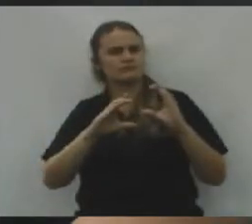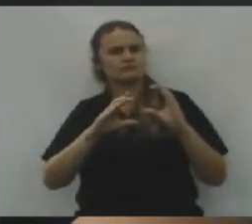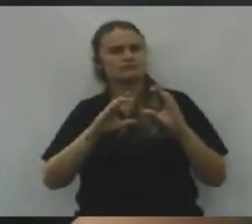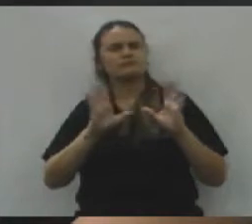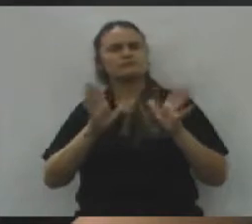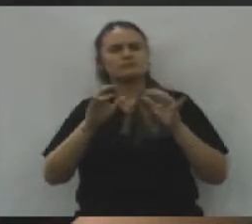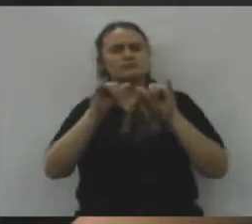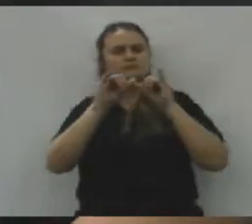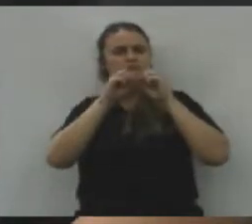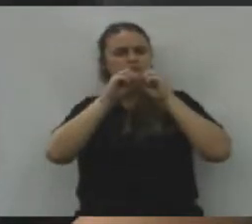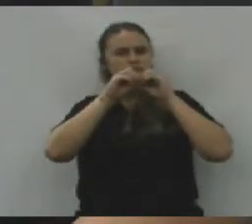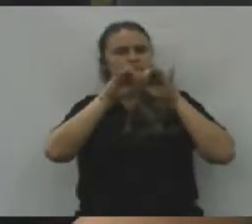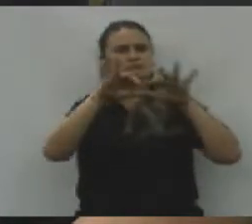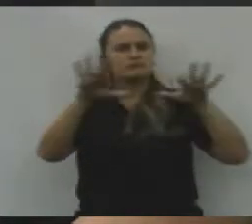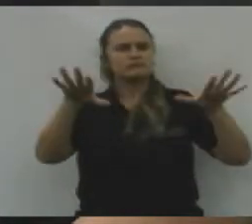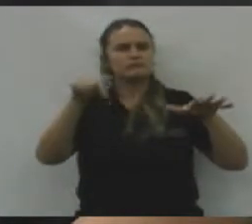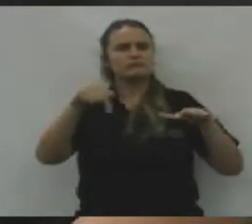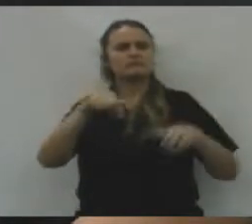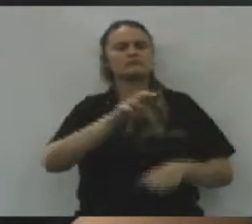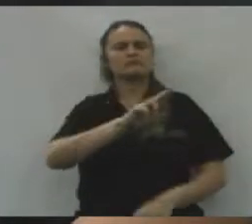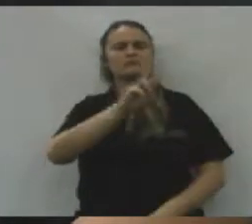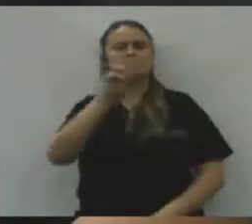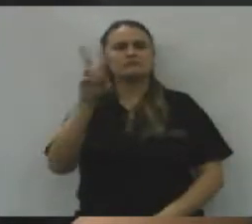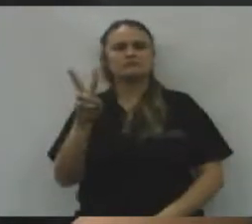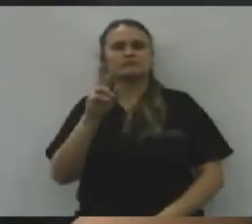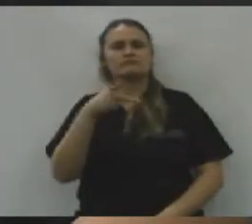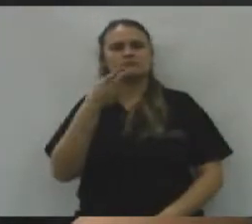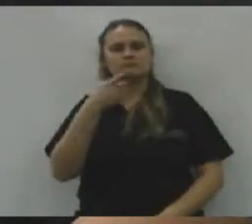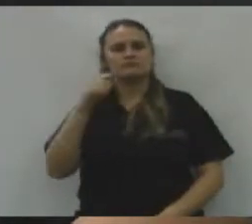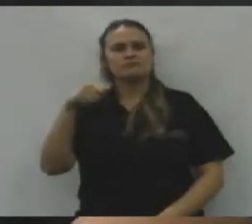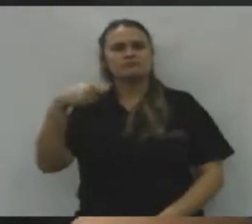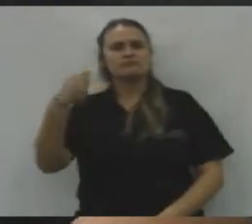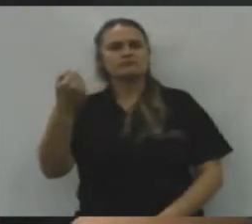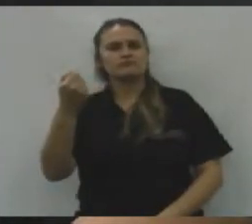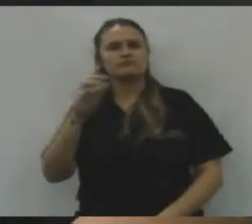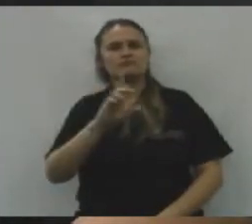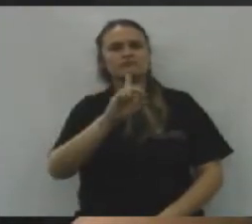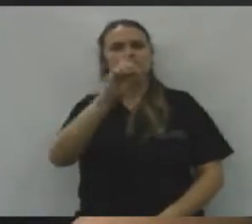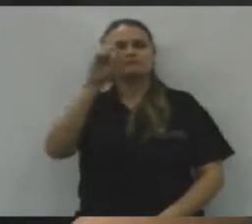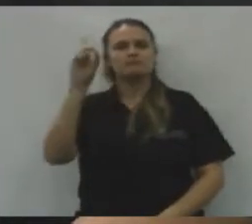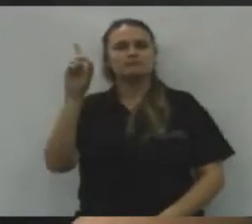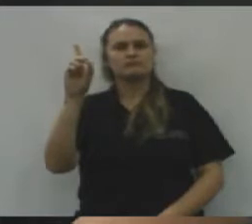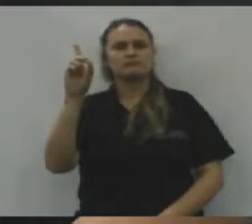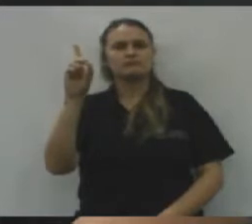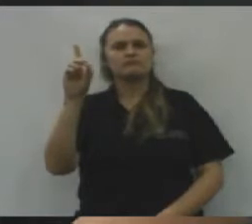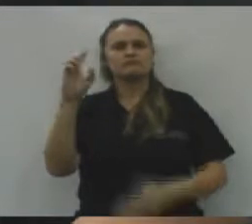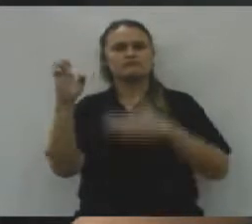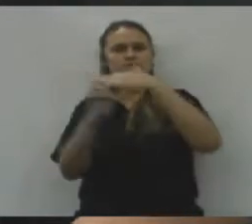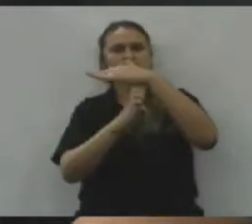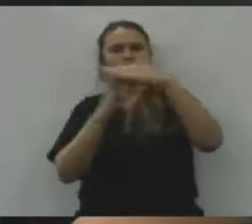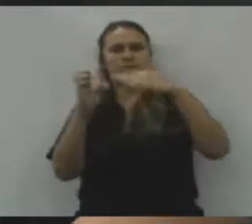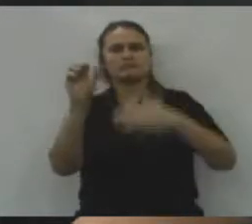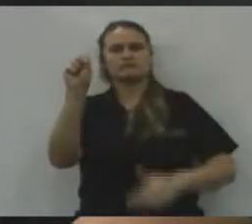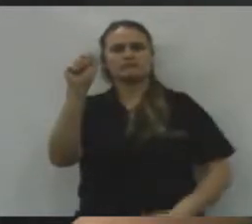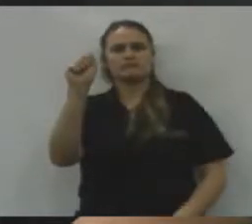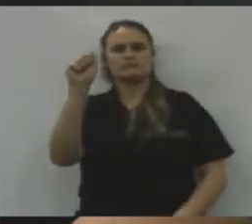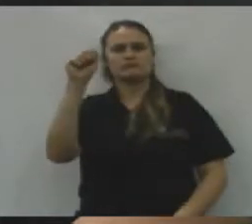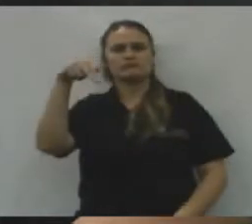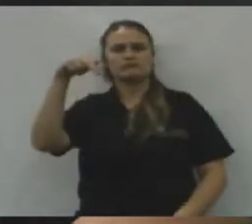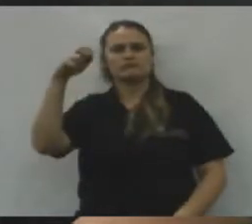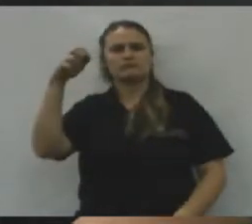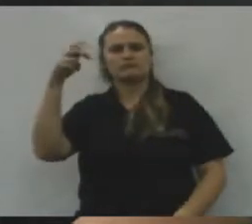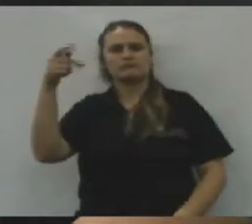sendo divulgado na comunidade de Ana Vitória sobre o dia que a Sanepar estará fazendo manutenção de